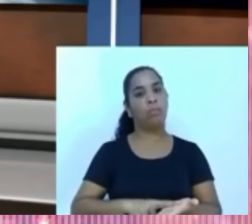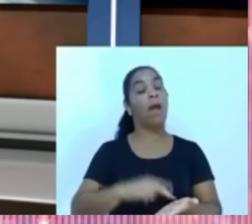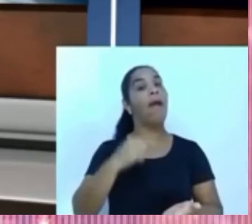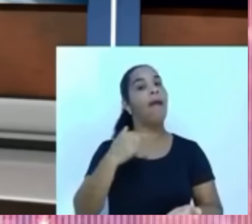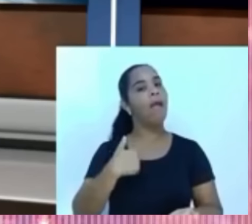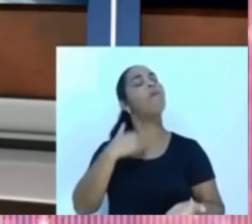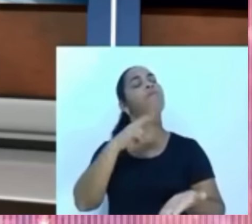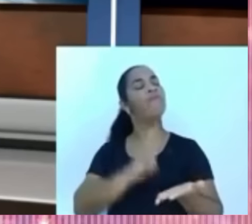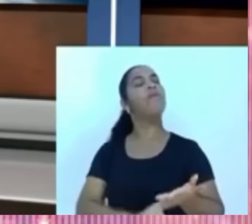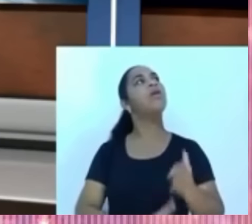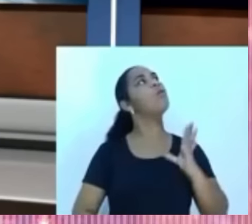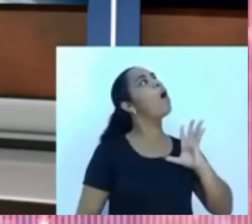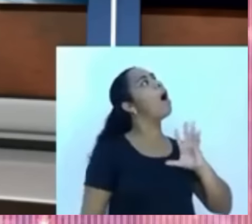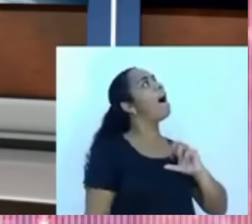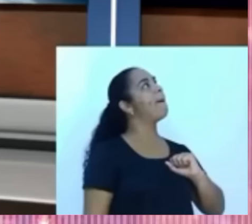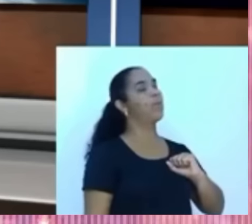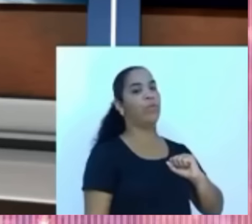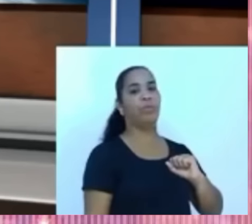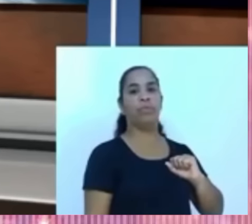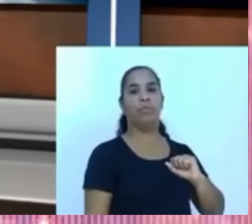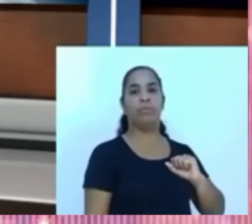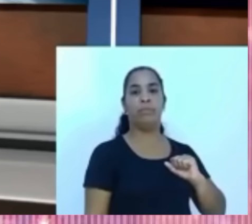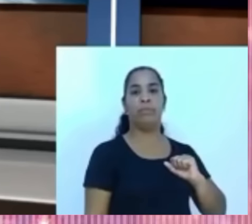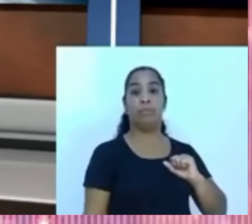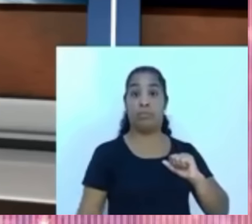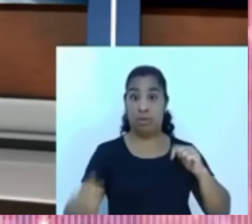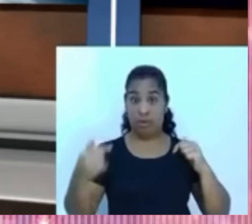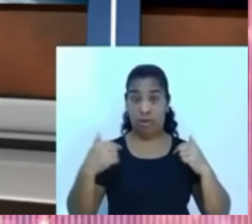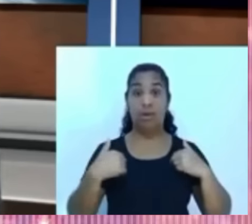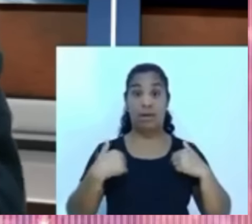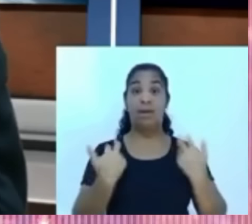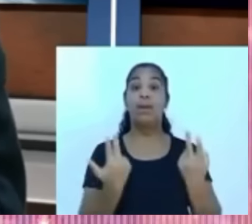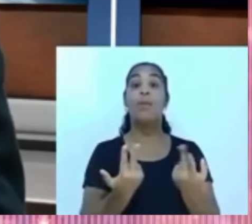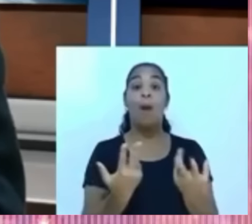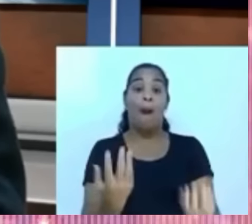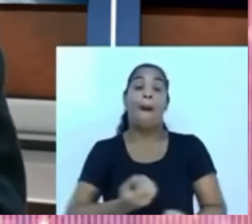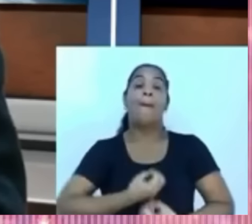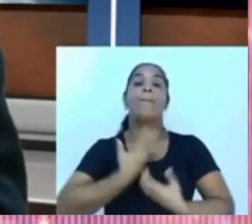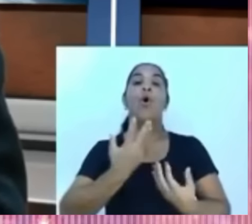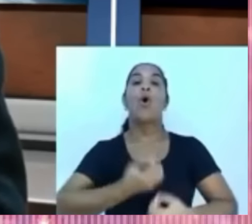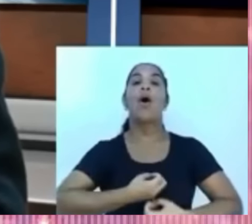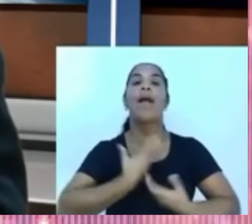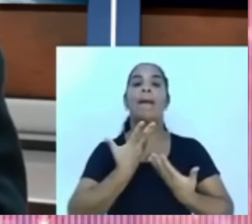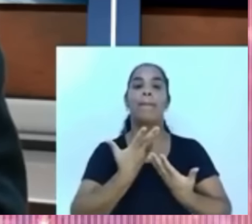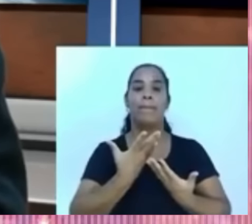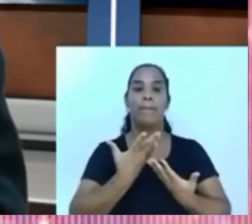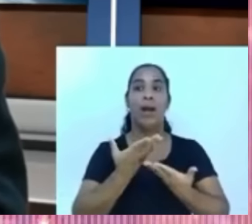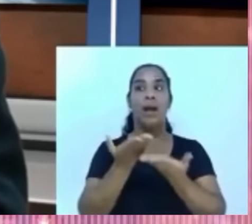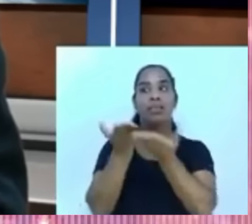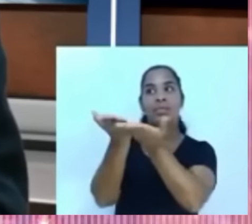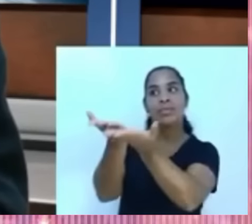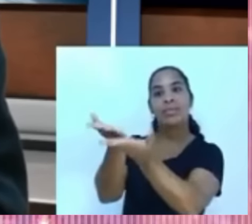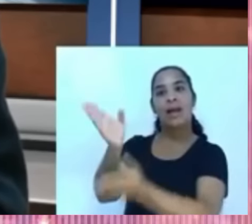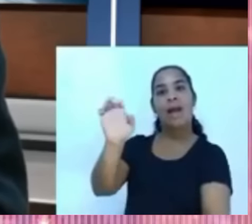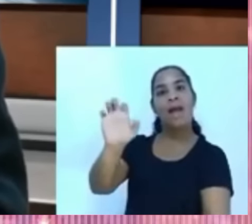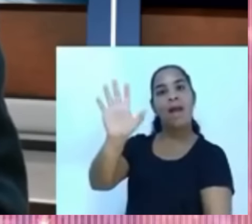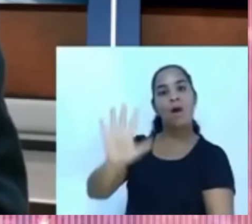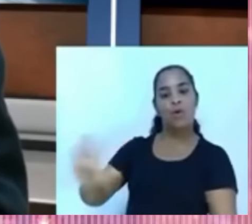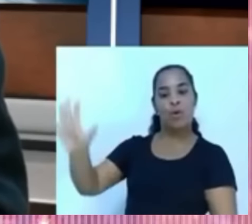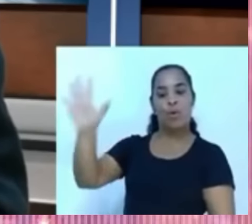do amor como o grande poema dedicado à Europa